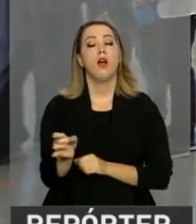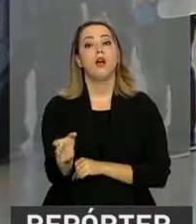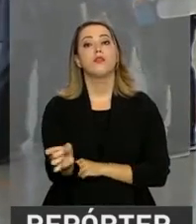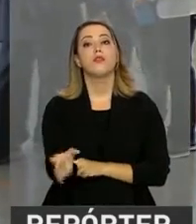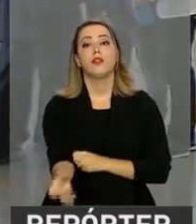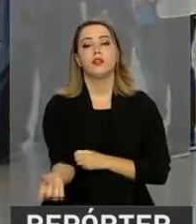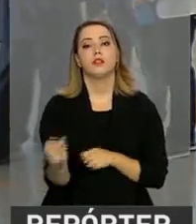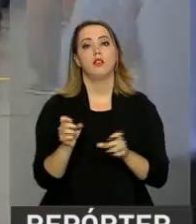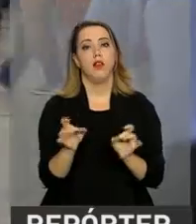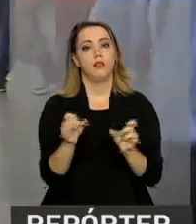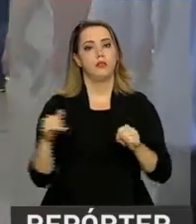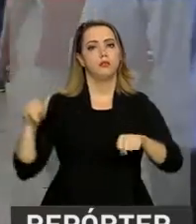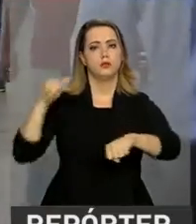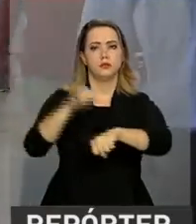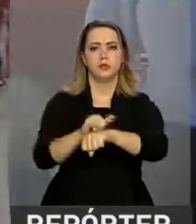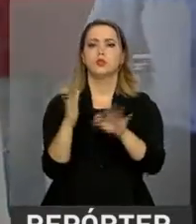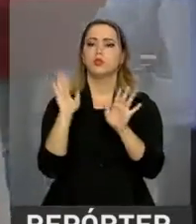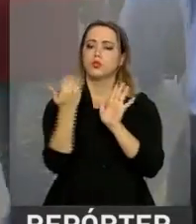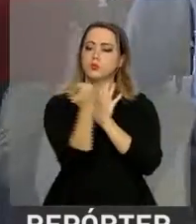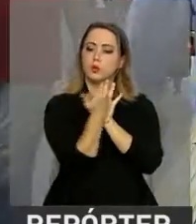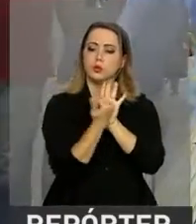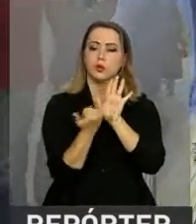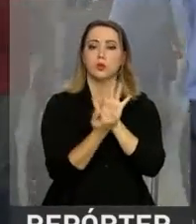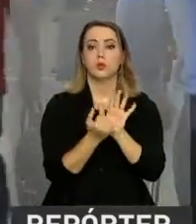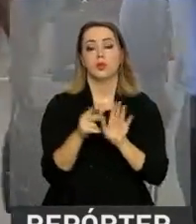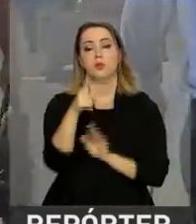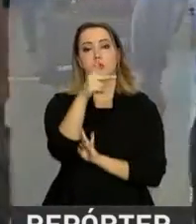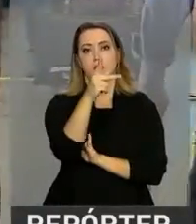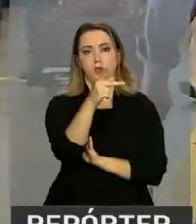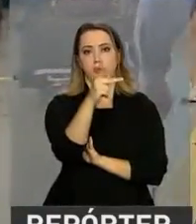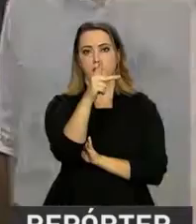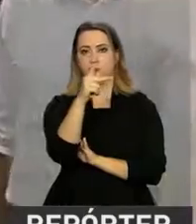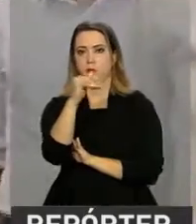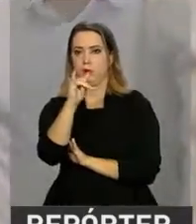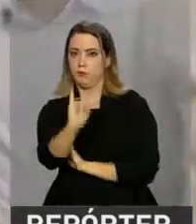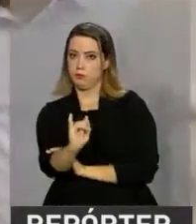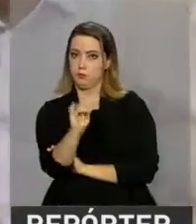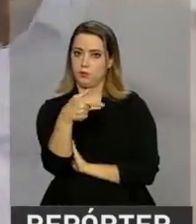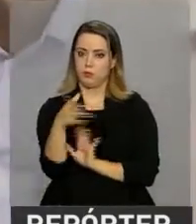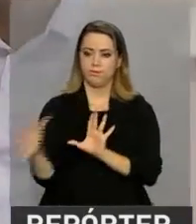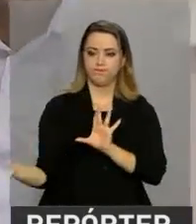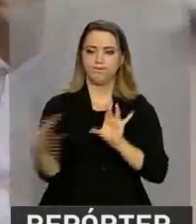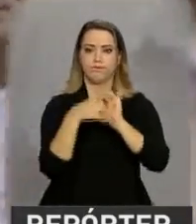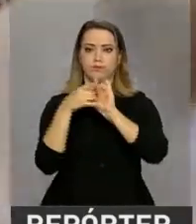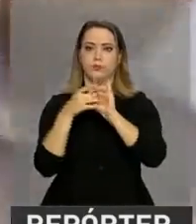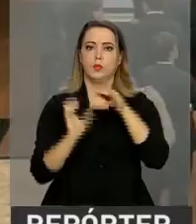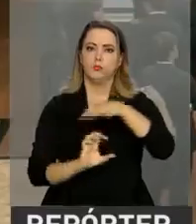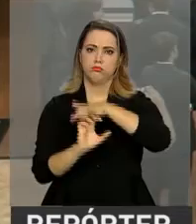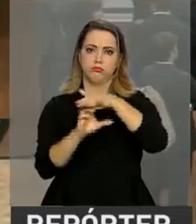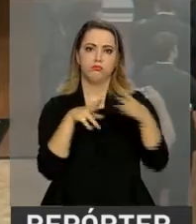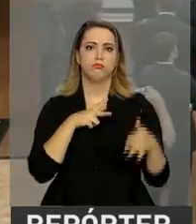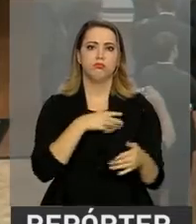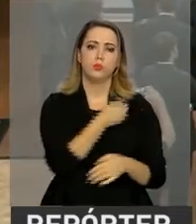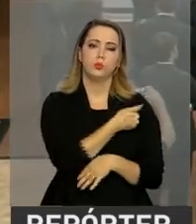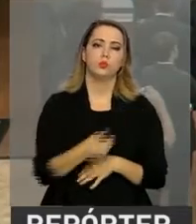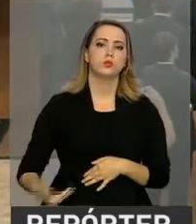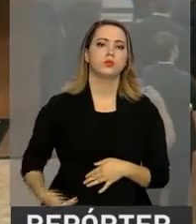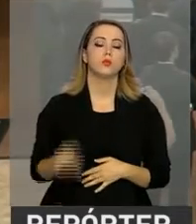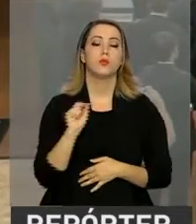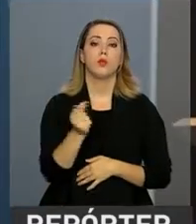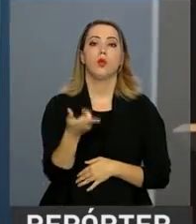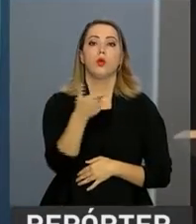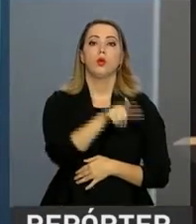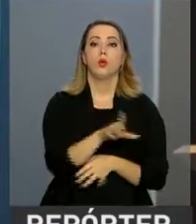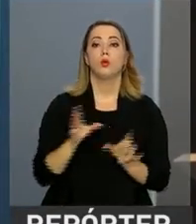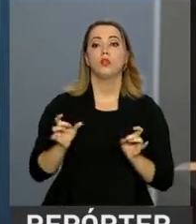aeroportos faz parte do cronograma de trabalho do PPI, o Programa de Parcerias de Investimentos. Outra iniciativa foi a